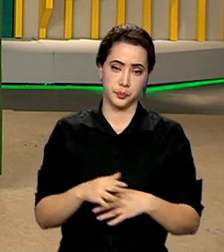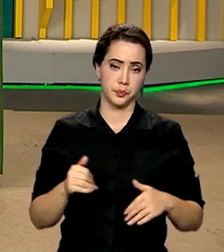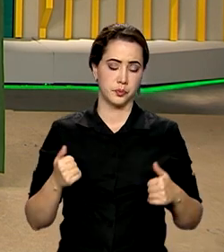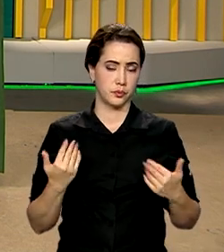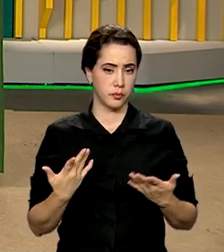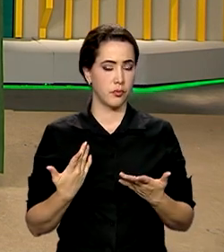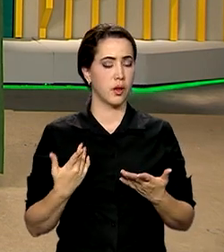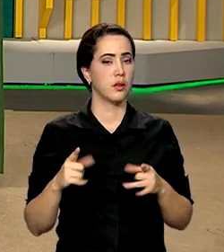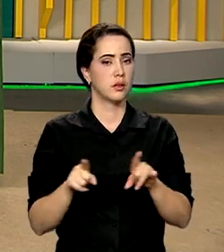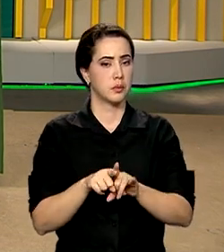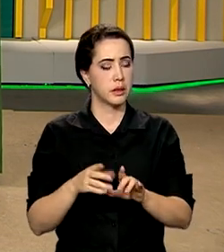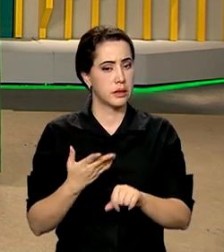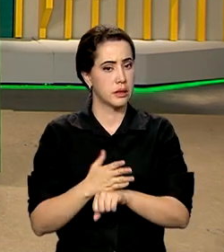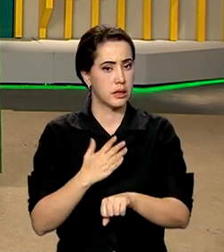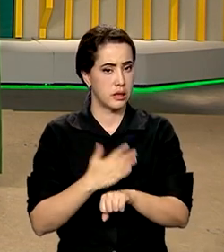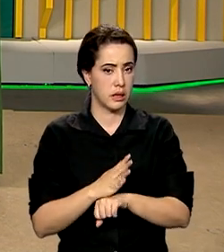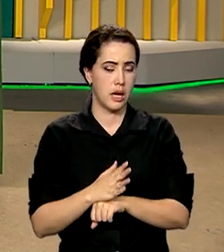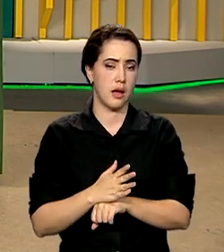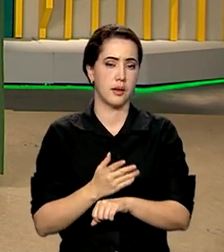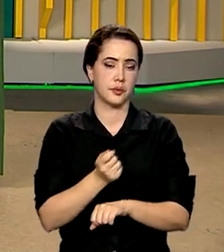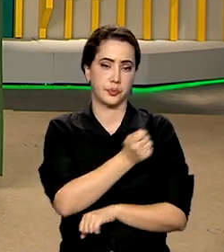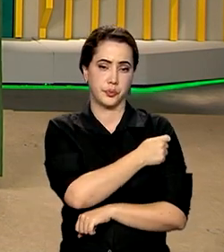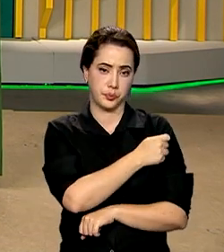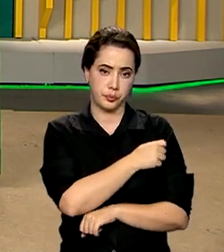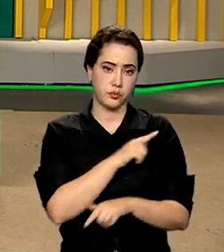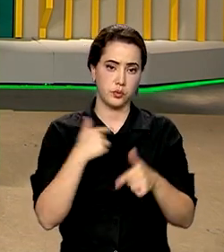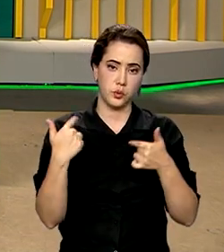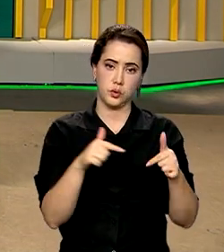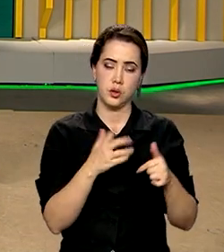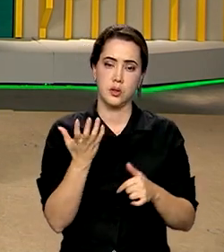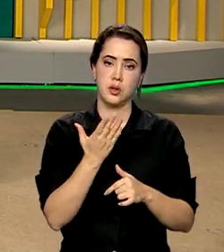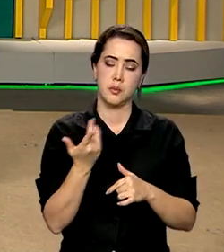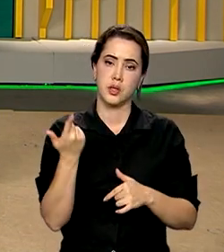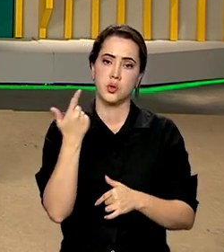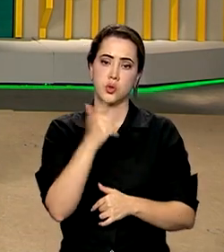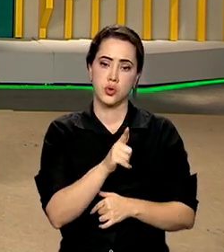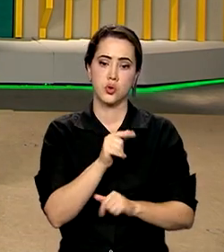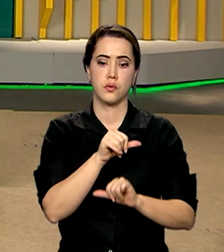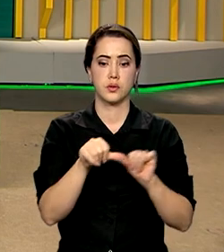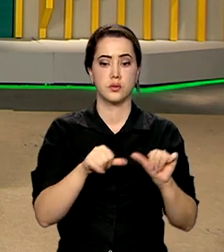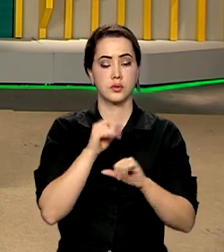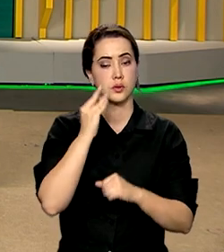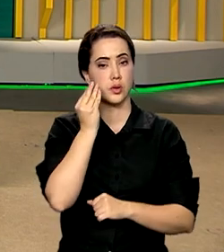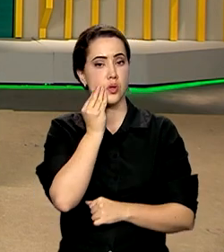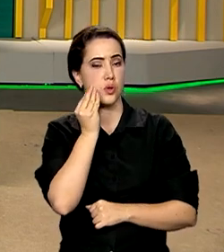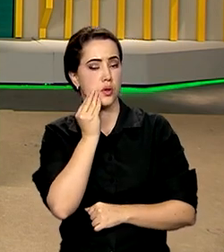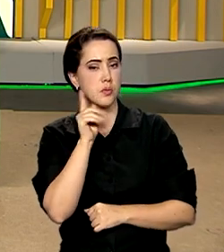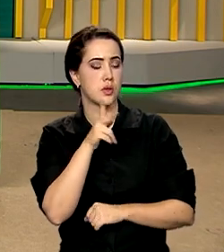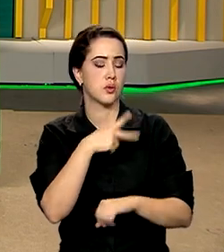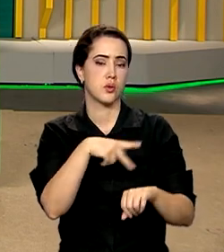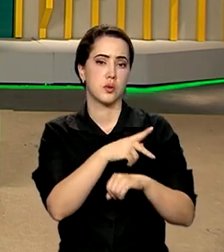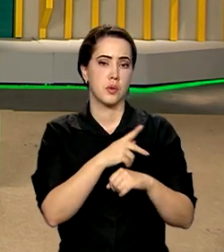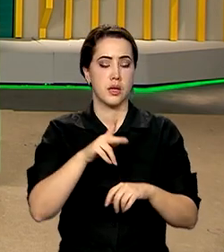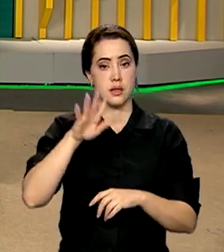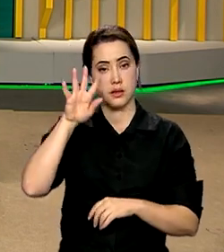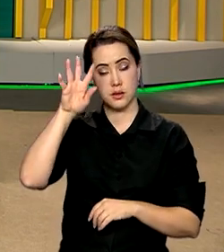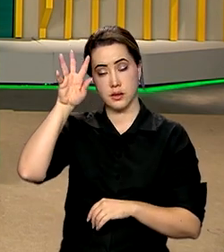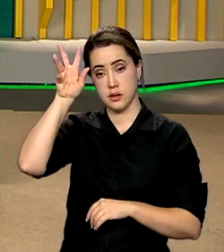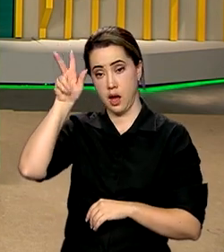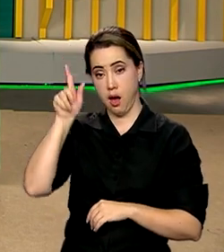Roberto. Além de capacitar estudantes, a iniciativa pretende reintroduzir a troca de experiências com os países africanos